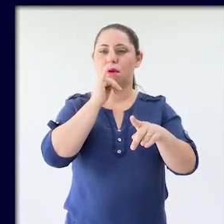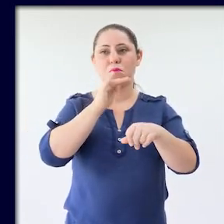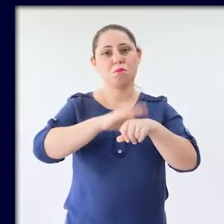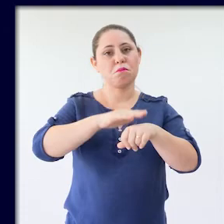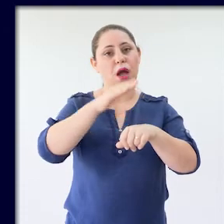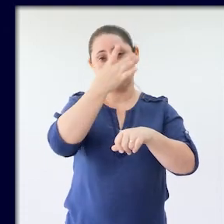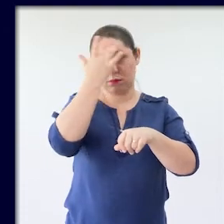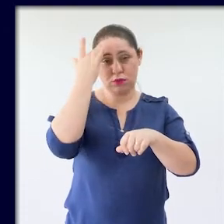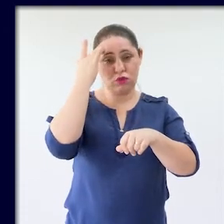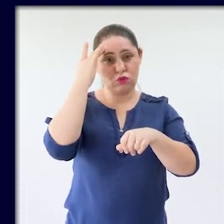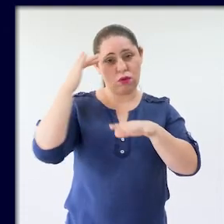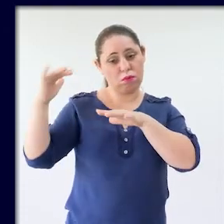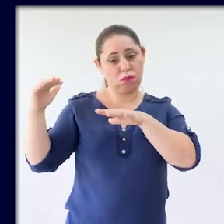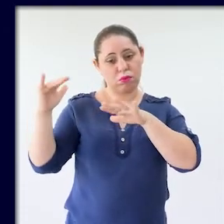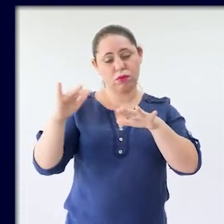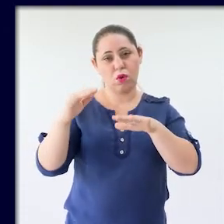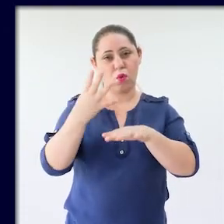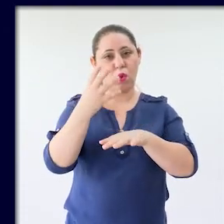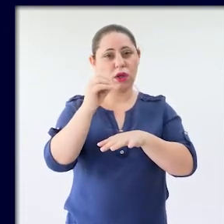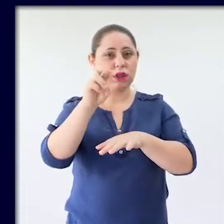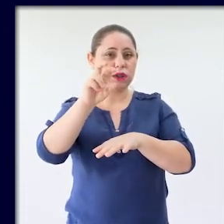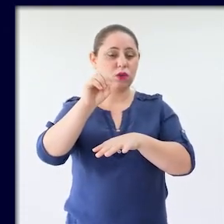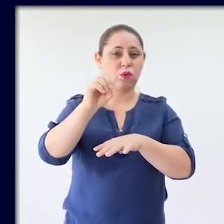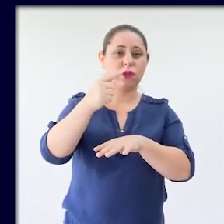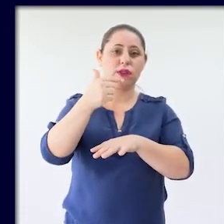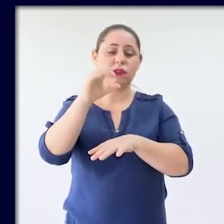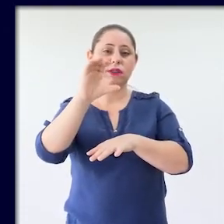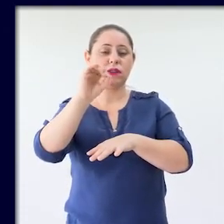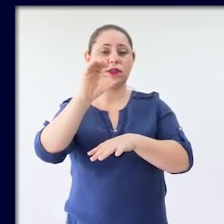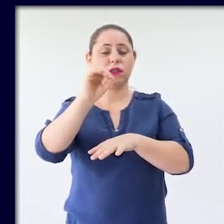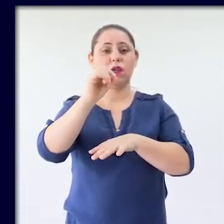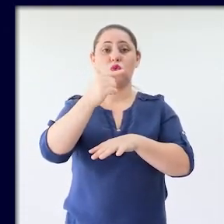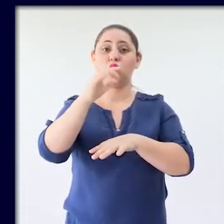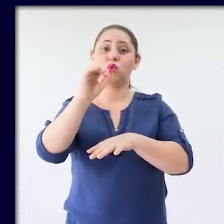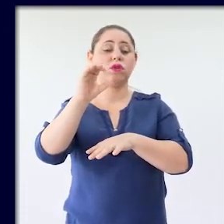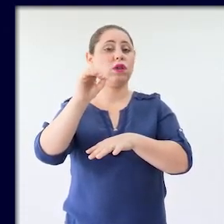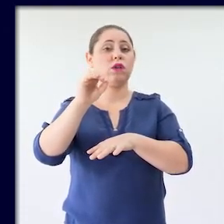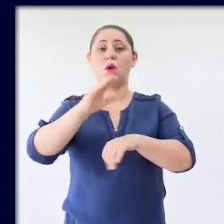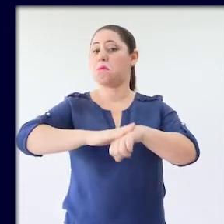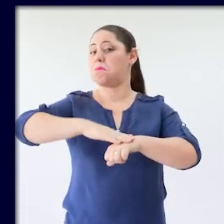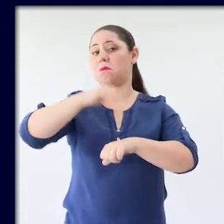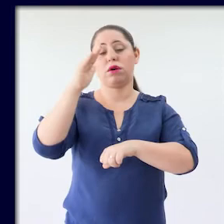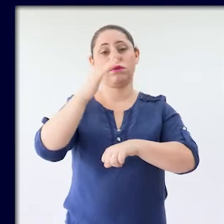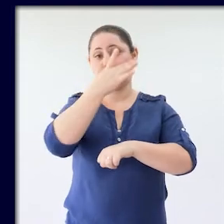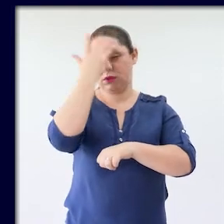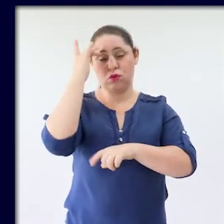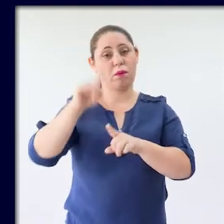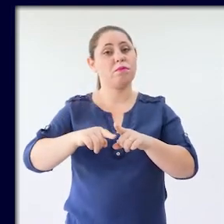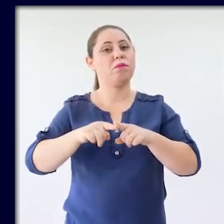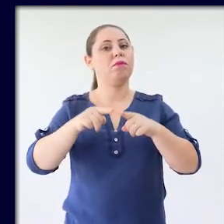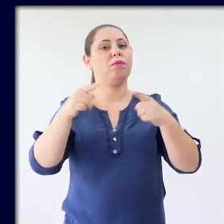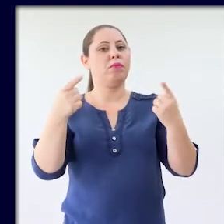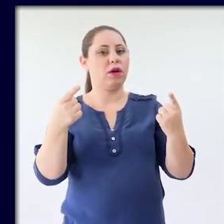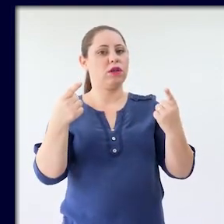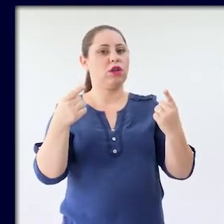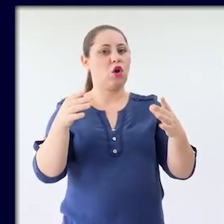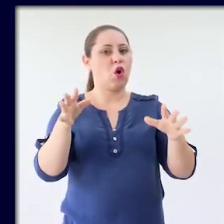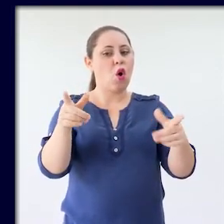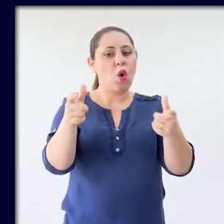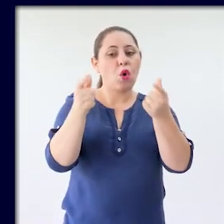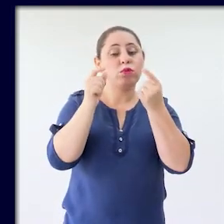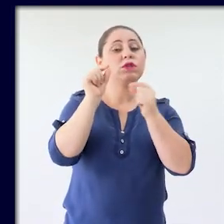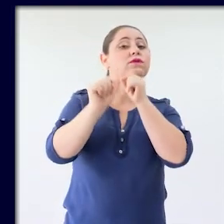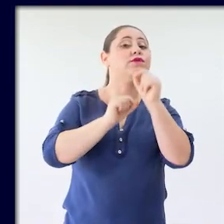evidentemente que você vai poder colocar mais pessoas ali, 40, 50, 100, até 200, ou mais, né?